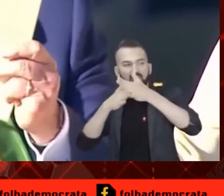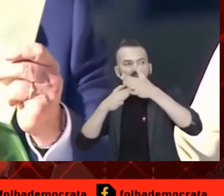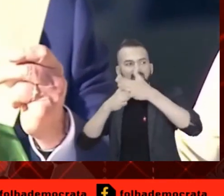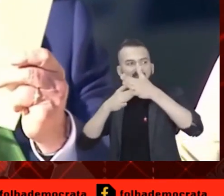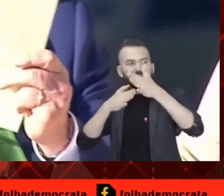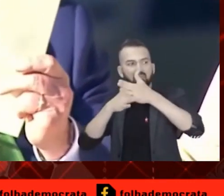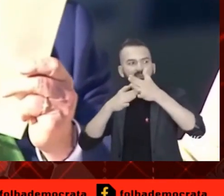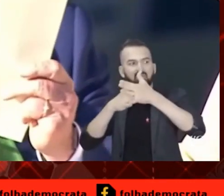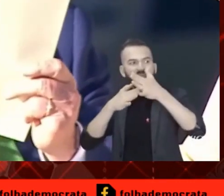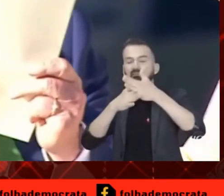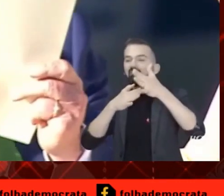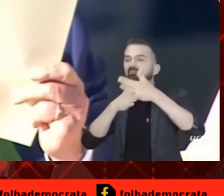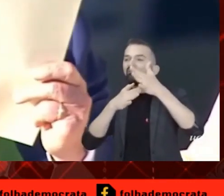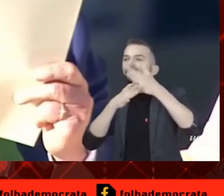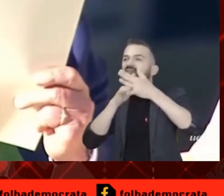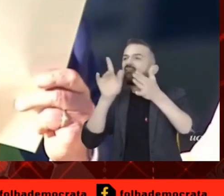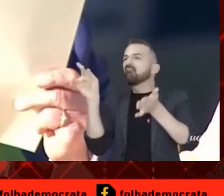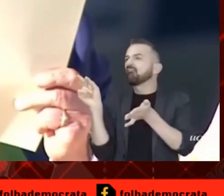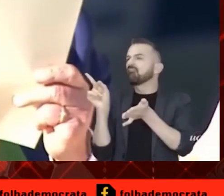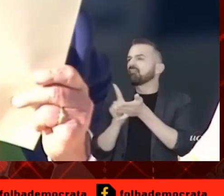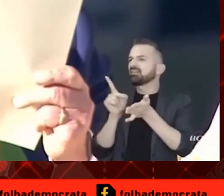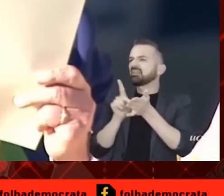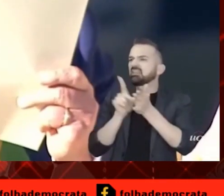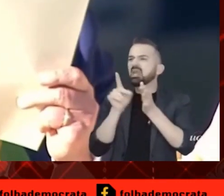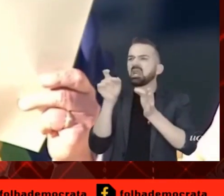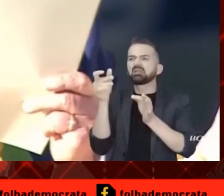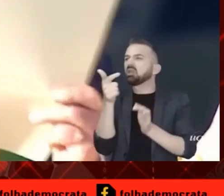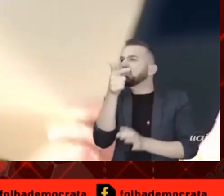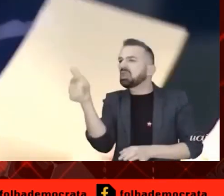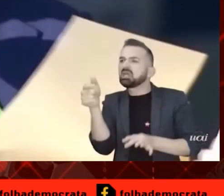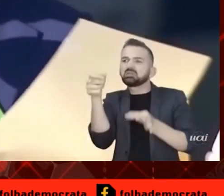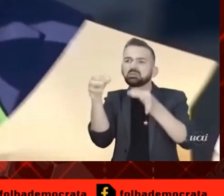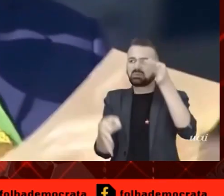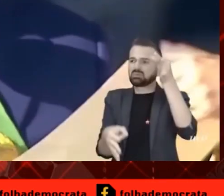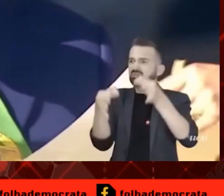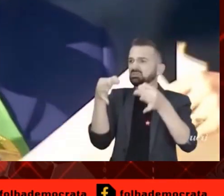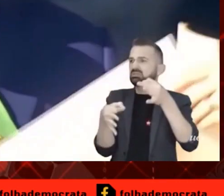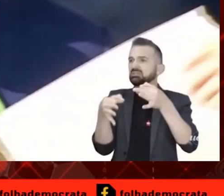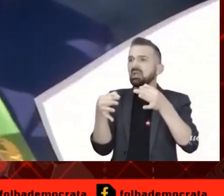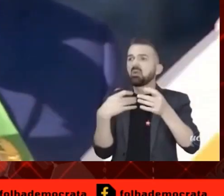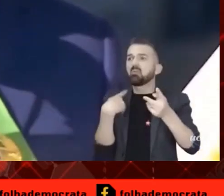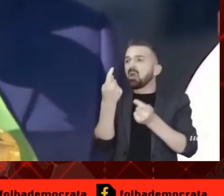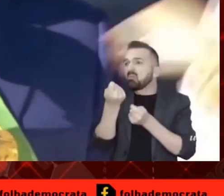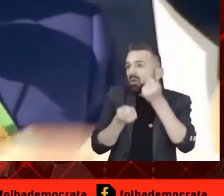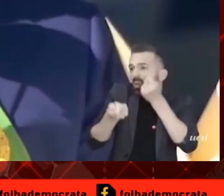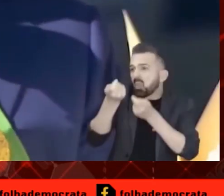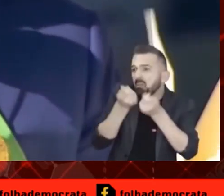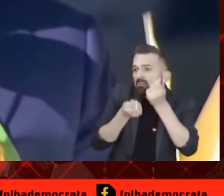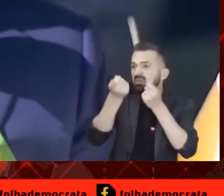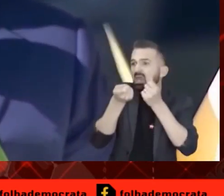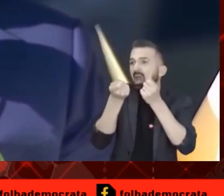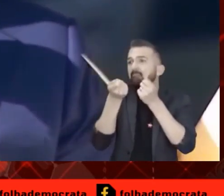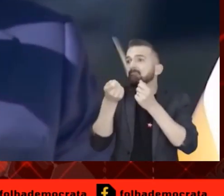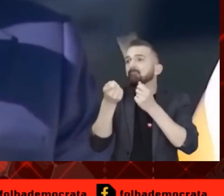verdadeiramente Justa e democrática e de uma economia próstata e moderna